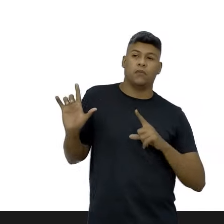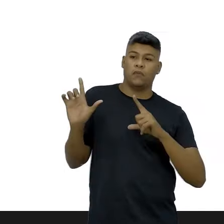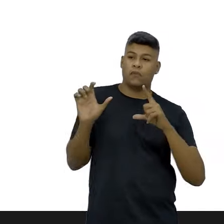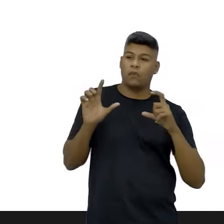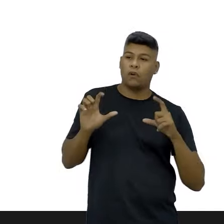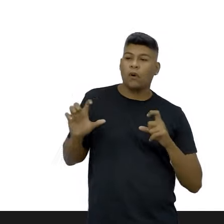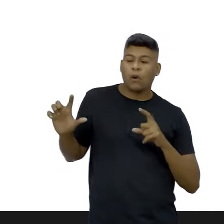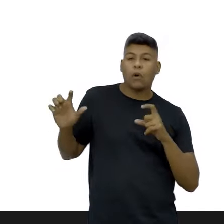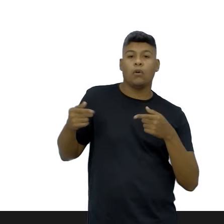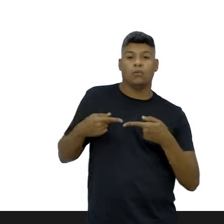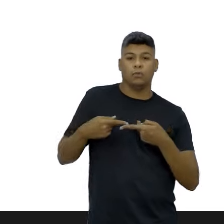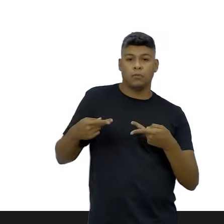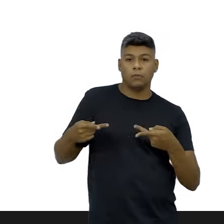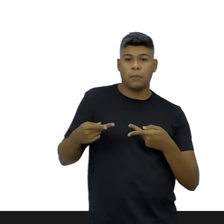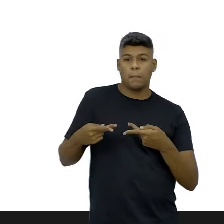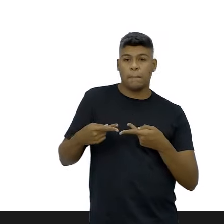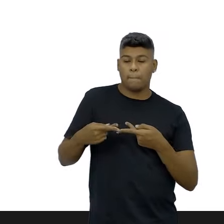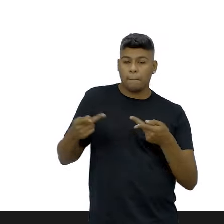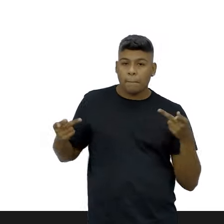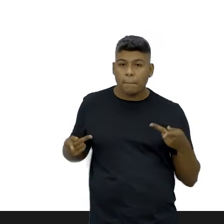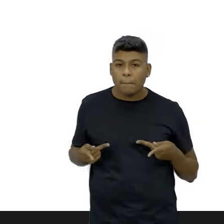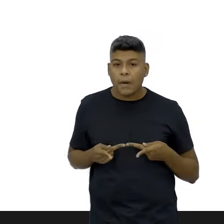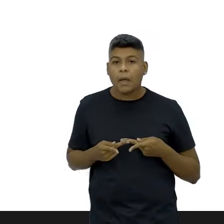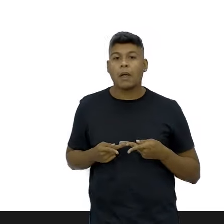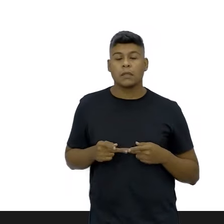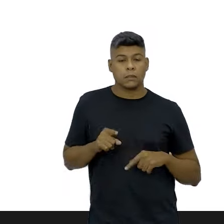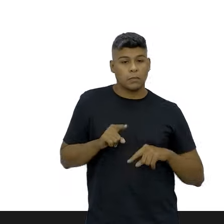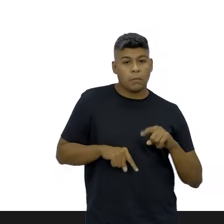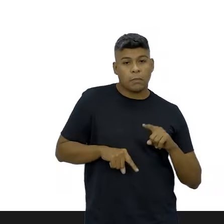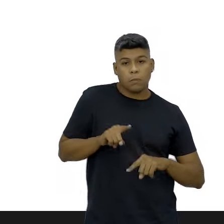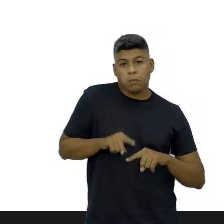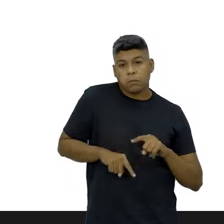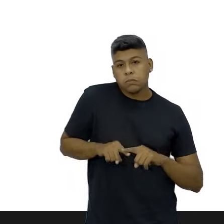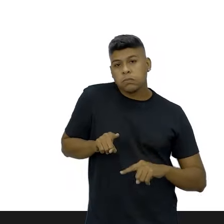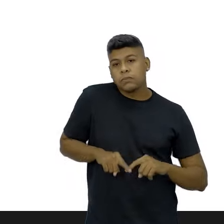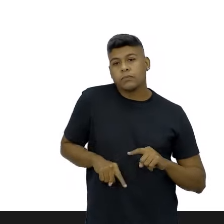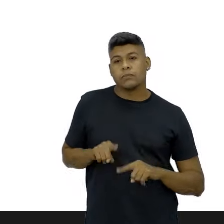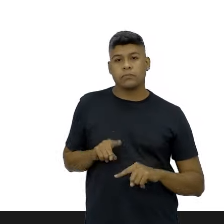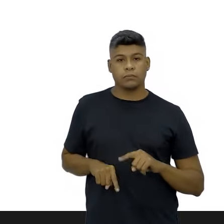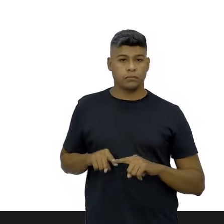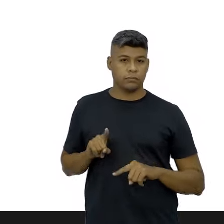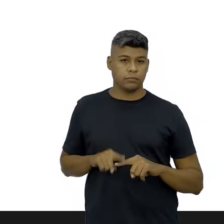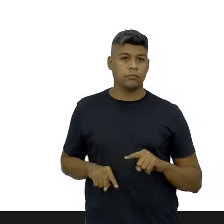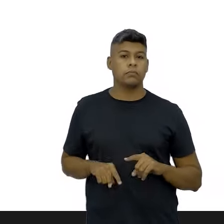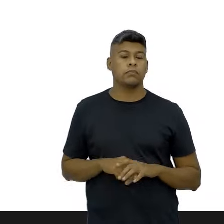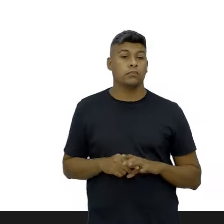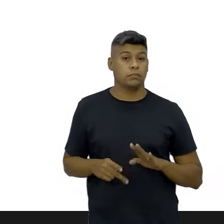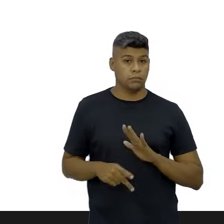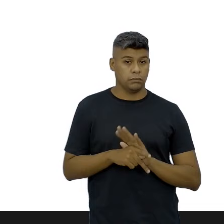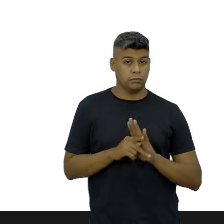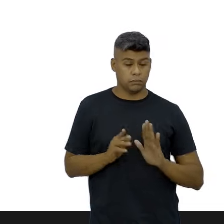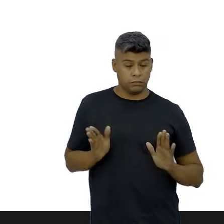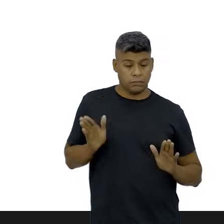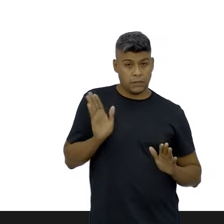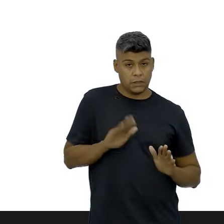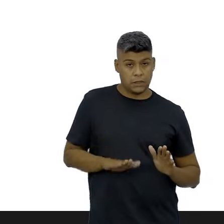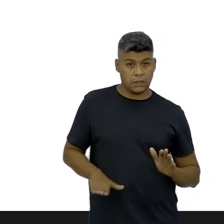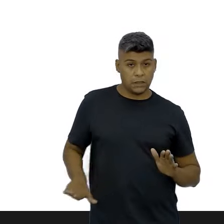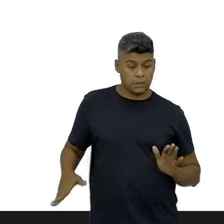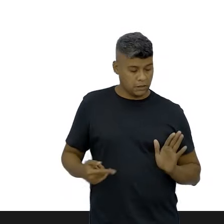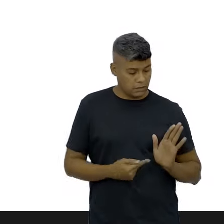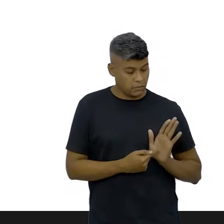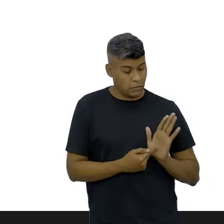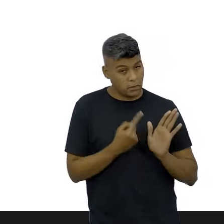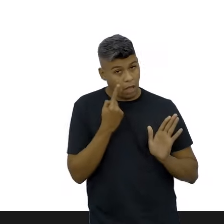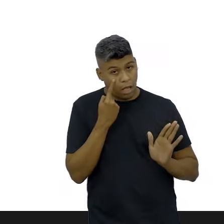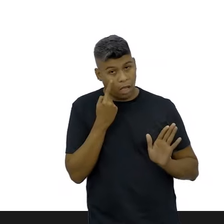de pratos, às vezes dos ingredientes, quando se trata de uma receita dirigida a um público infantil,